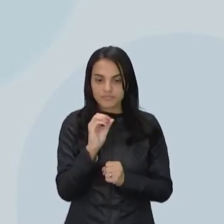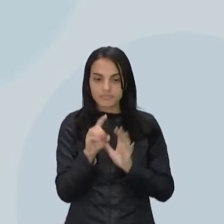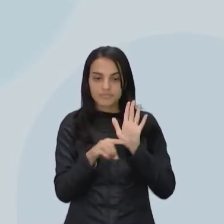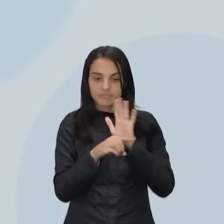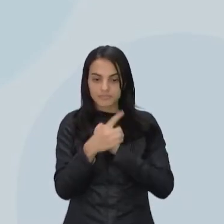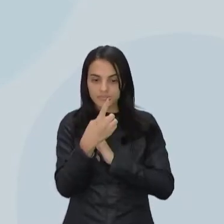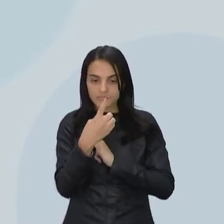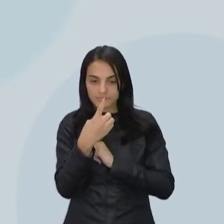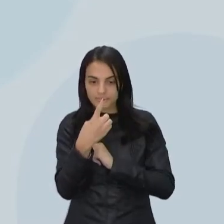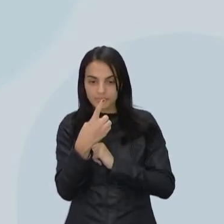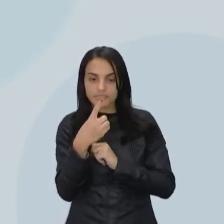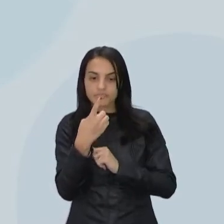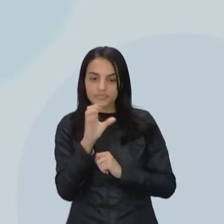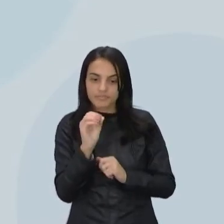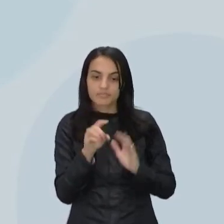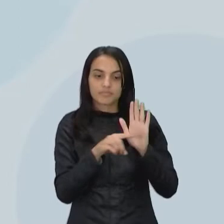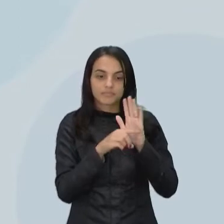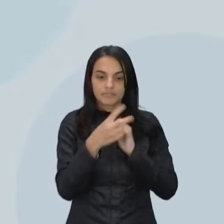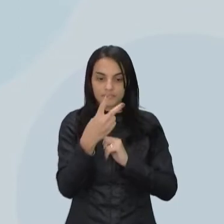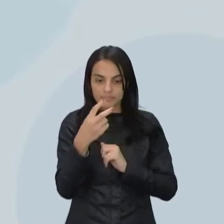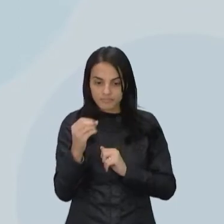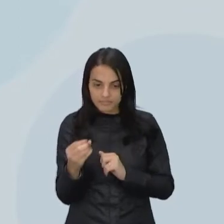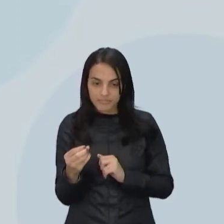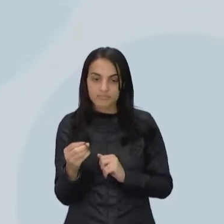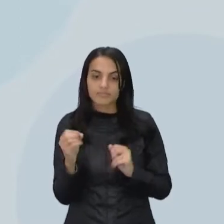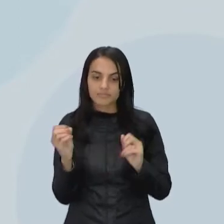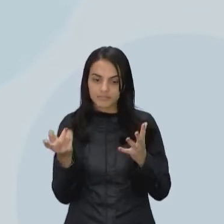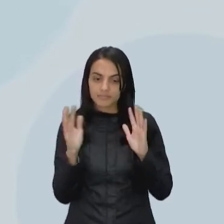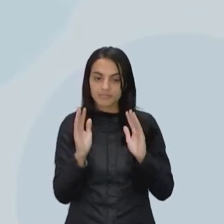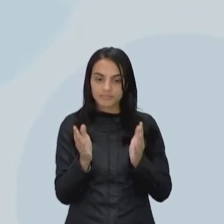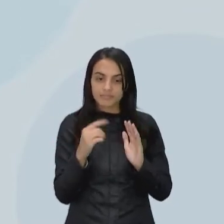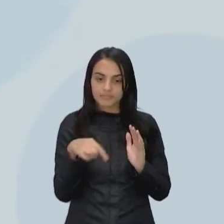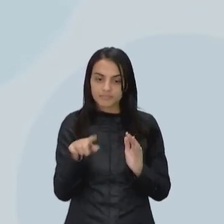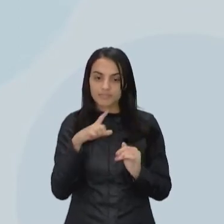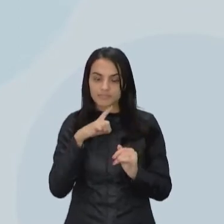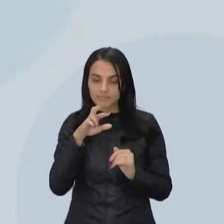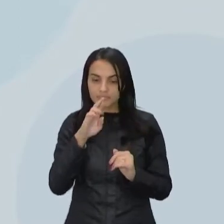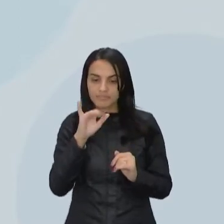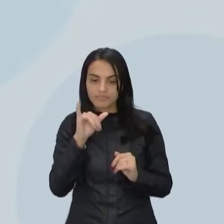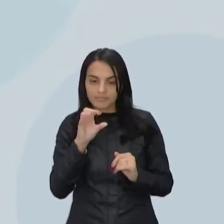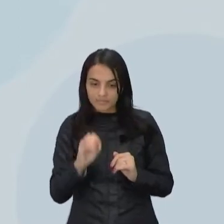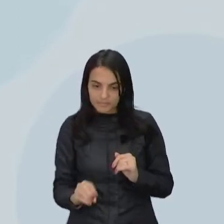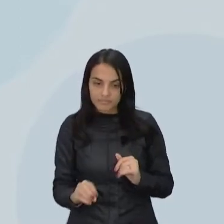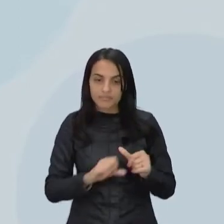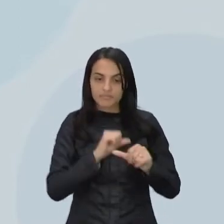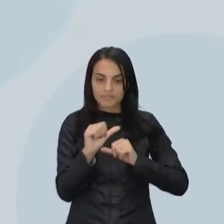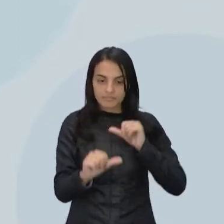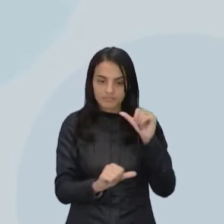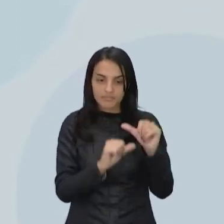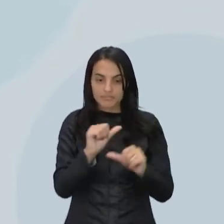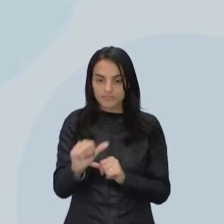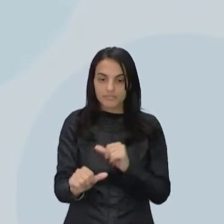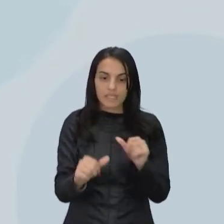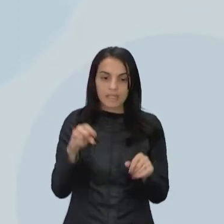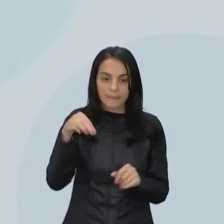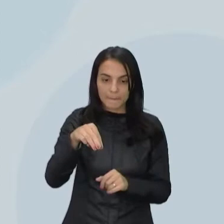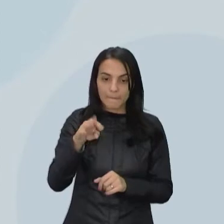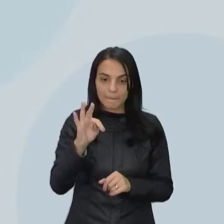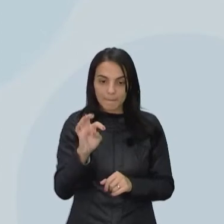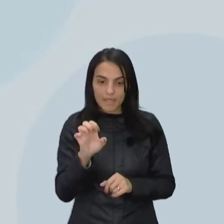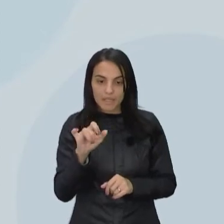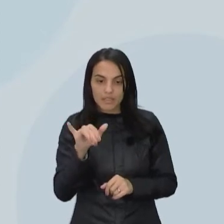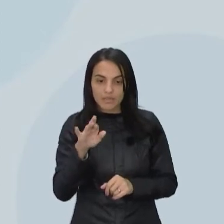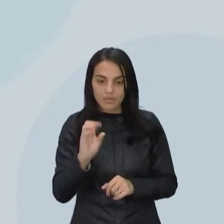1 com 10 a menos 1, somando dá 10 a menos 2, pronto. Aí a gente tem aqui o raio convertido em metro, primeira